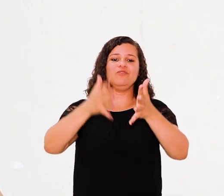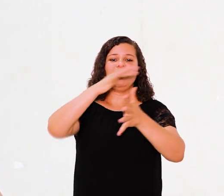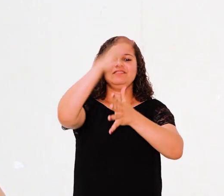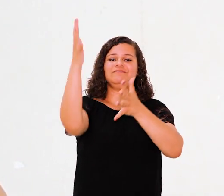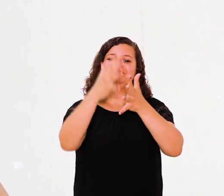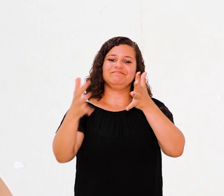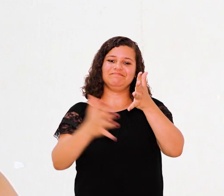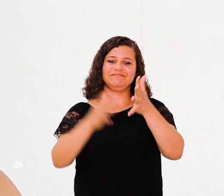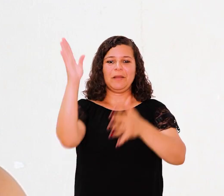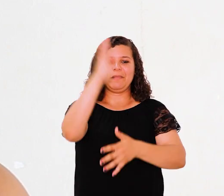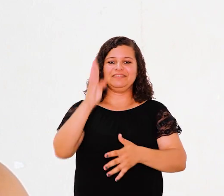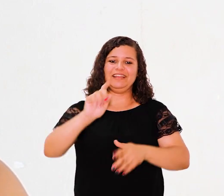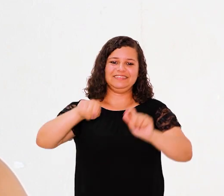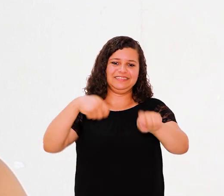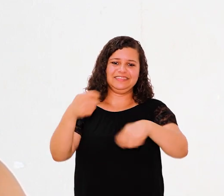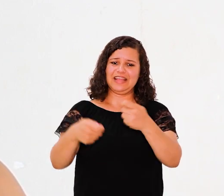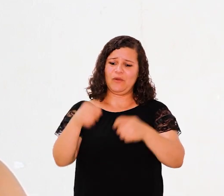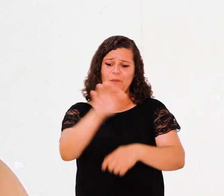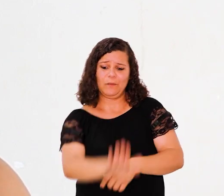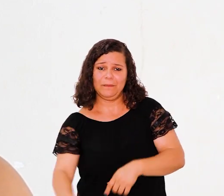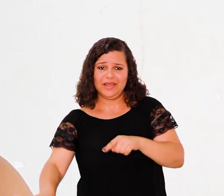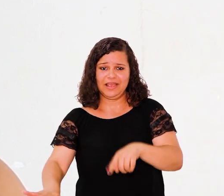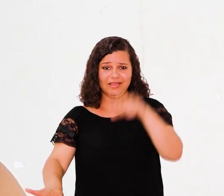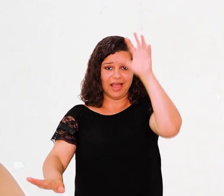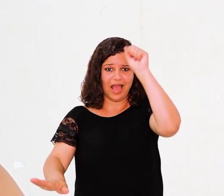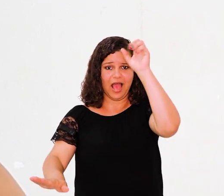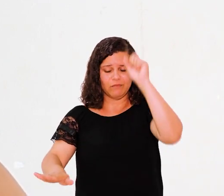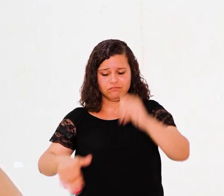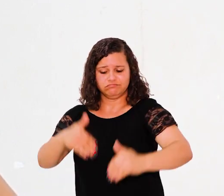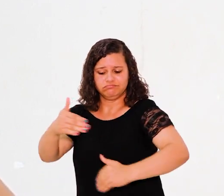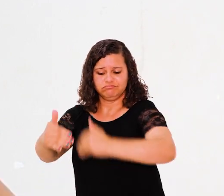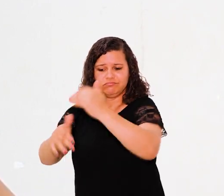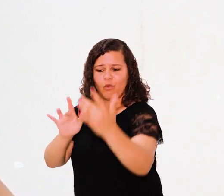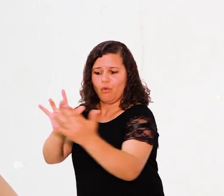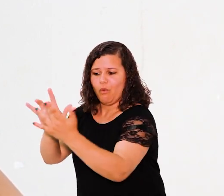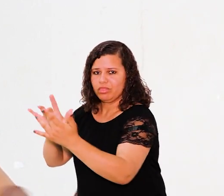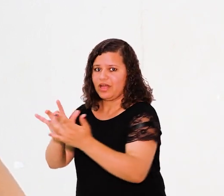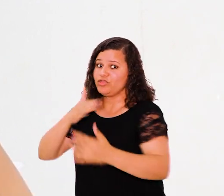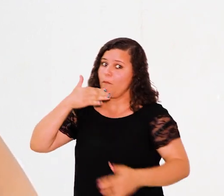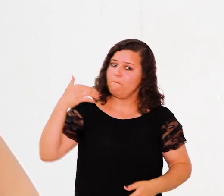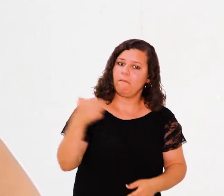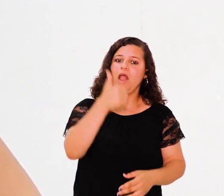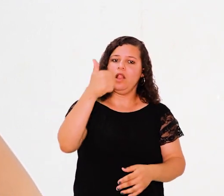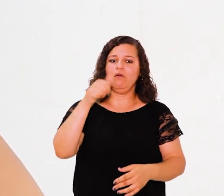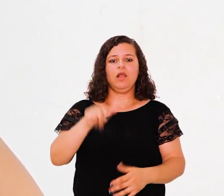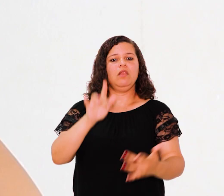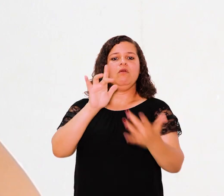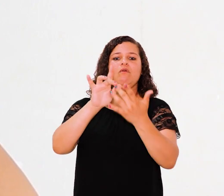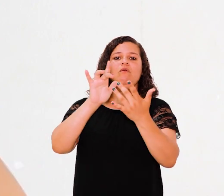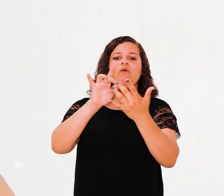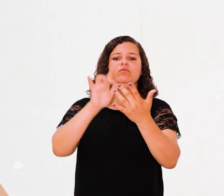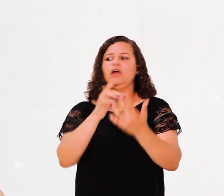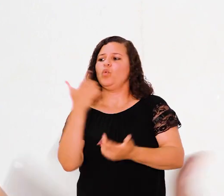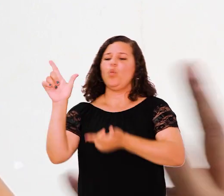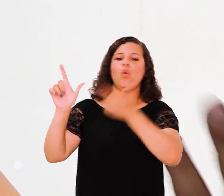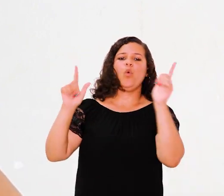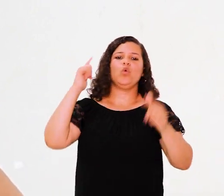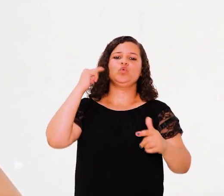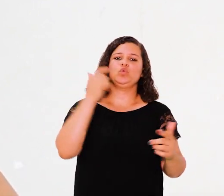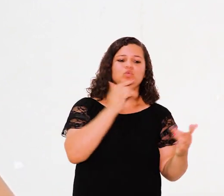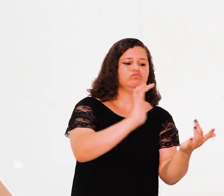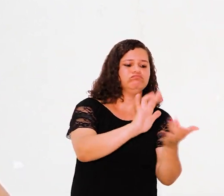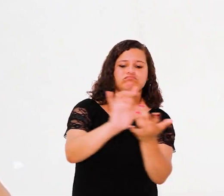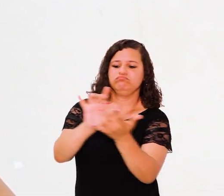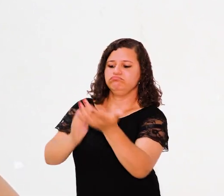Libras, Língua Brasileira de Sinais. Desde pequeno, ele já começa a ter contato, é o ideal, né? Seria o ideal. Ele já ter contato com